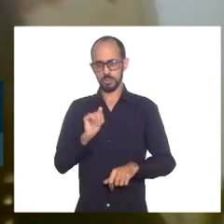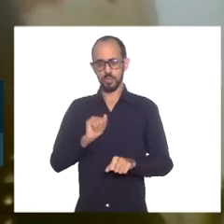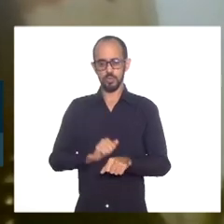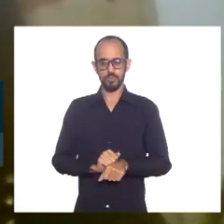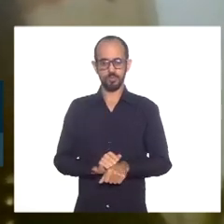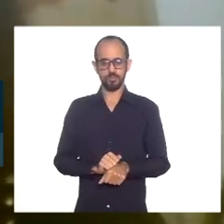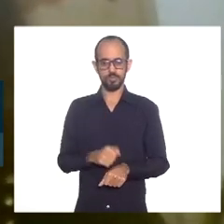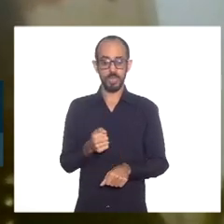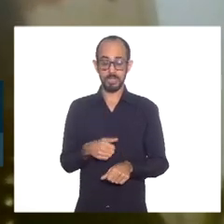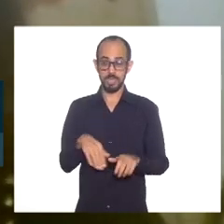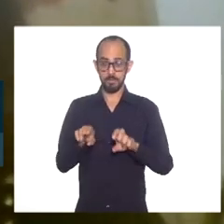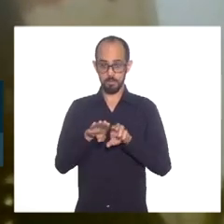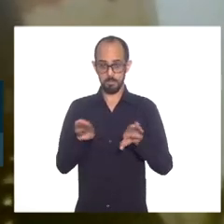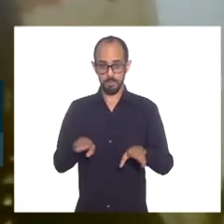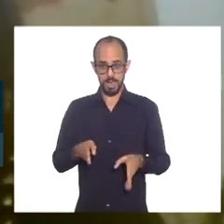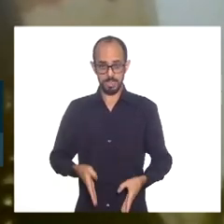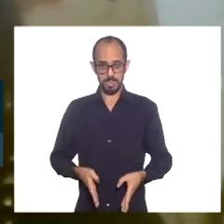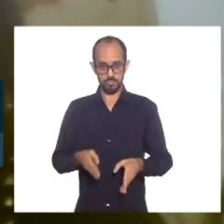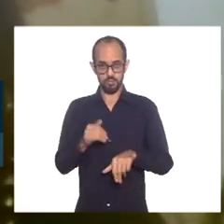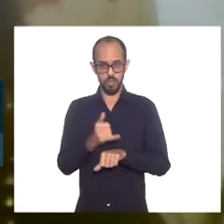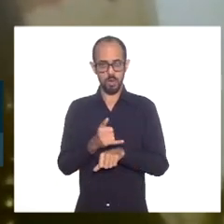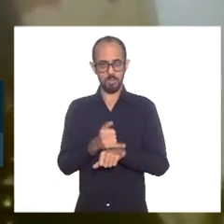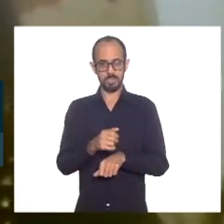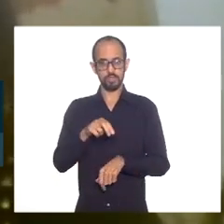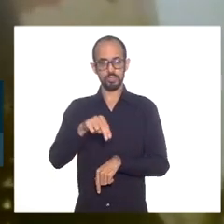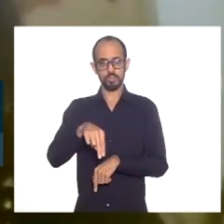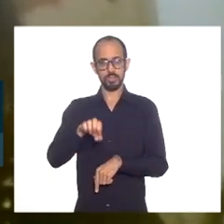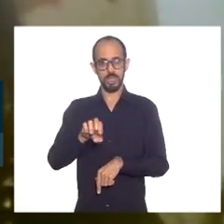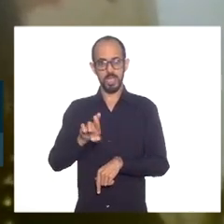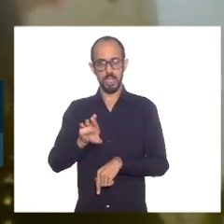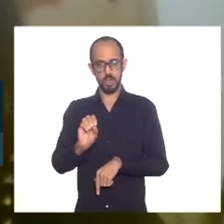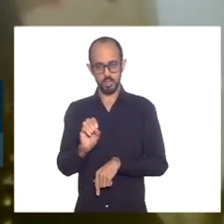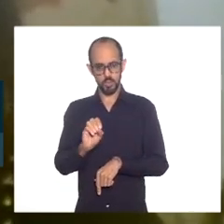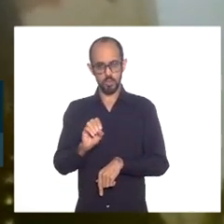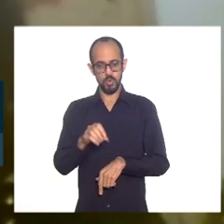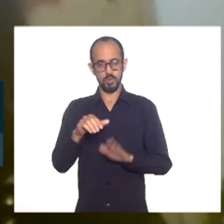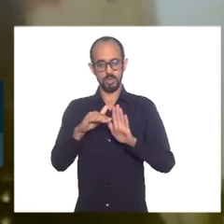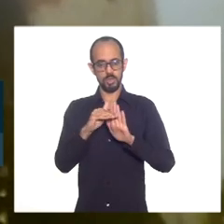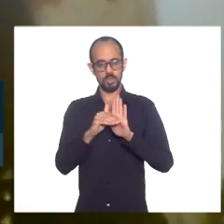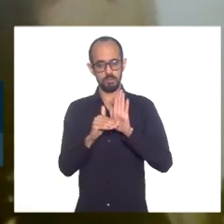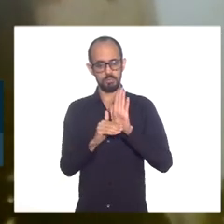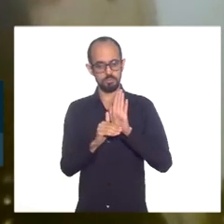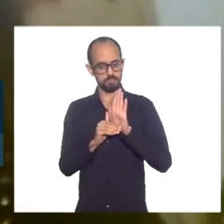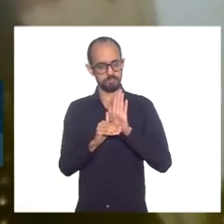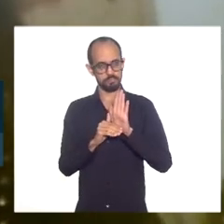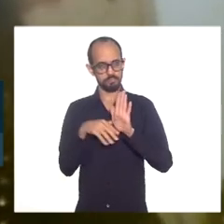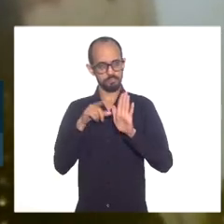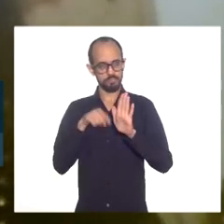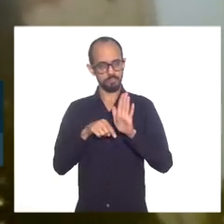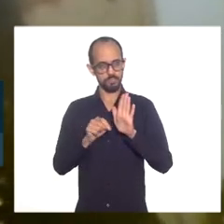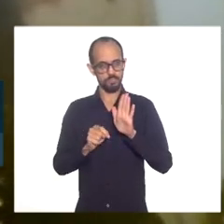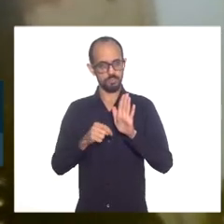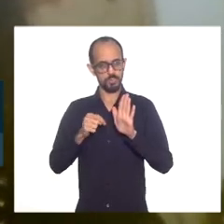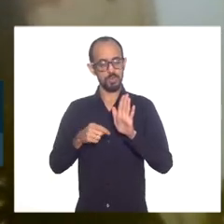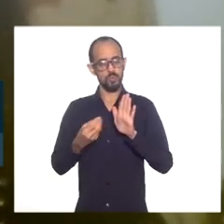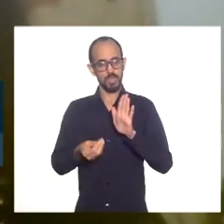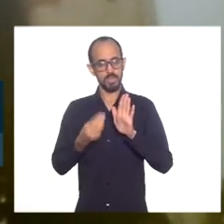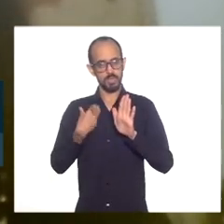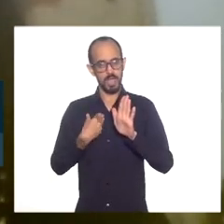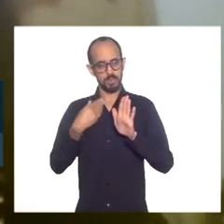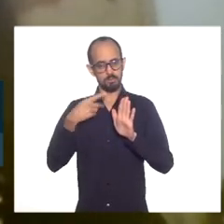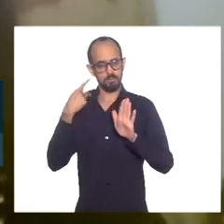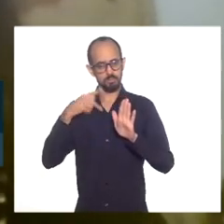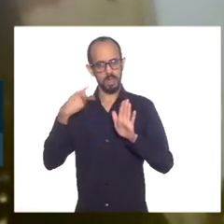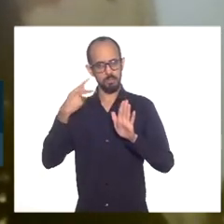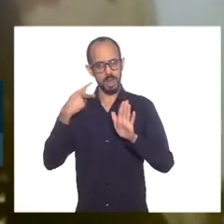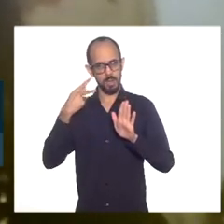essa última plataforma de Mero, ela está mencionada na lista, fornecida à frente parlamentar aqui.